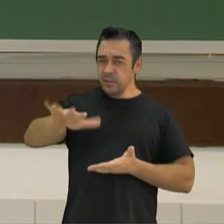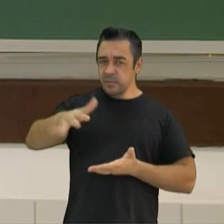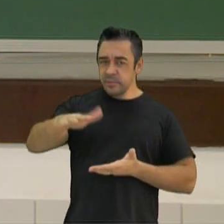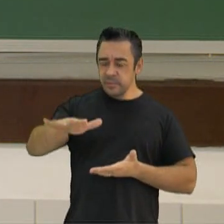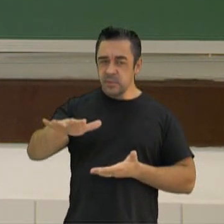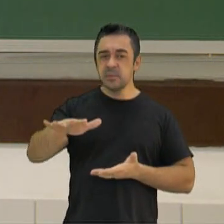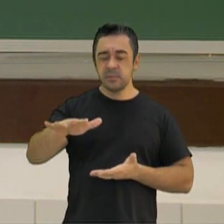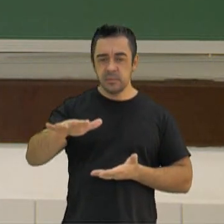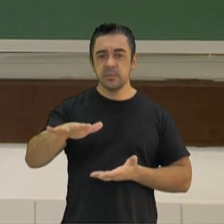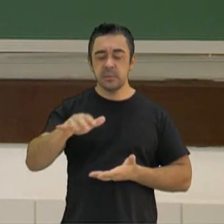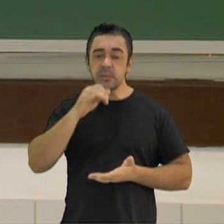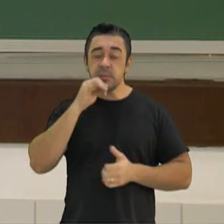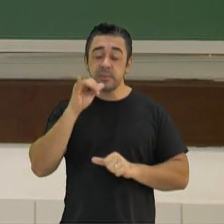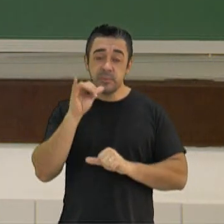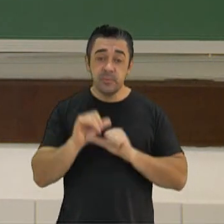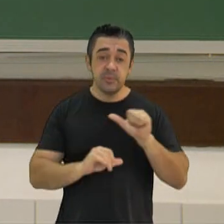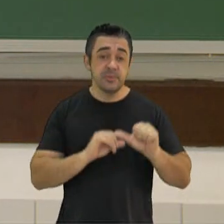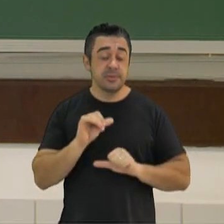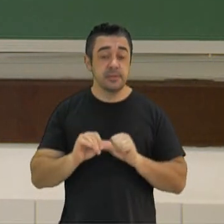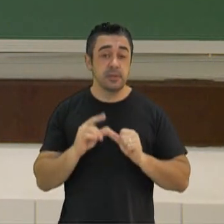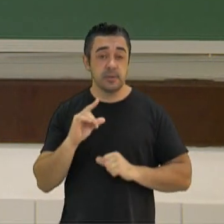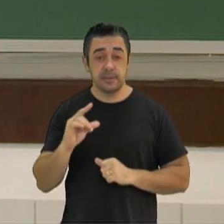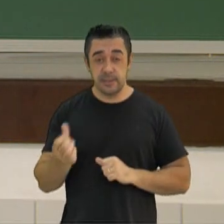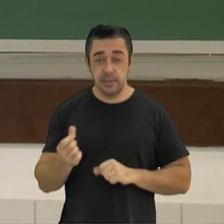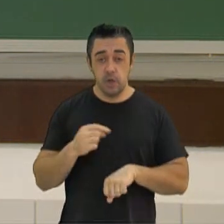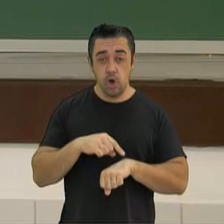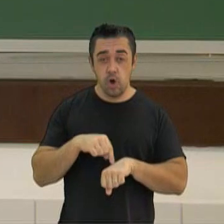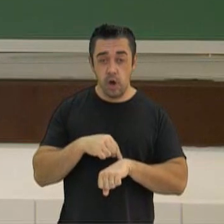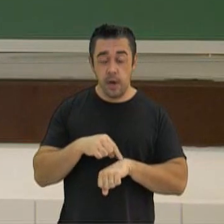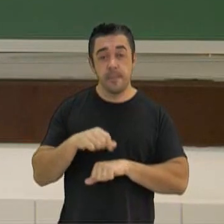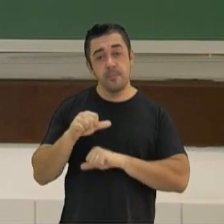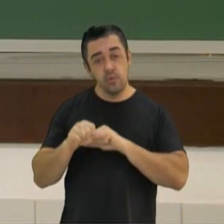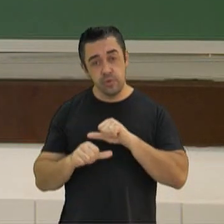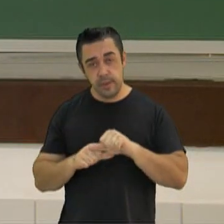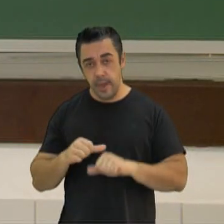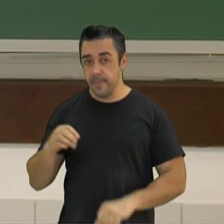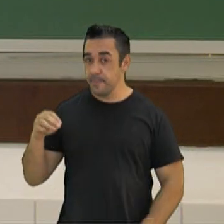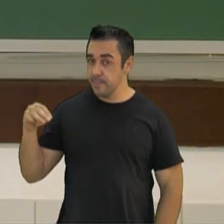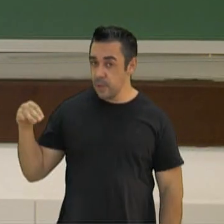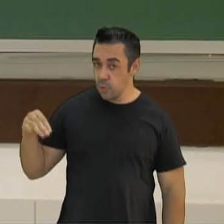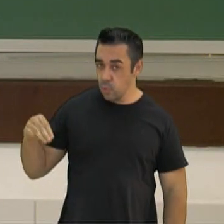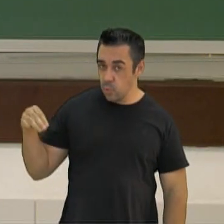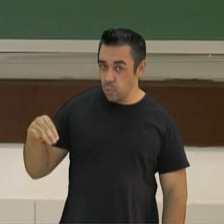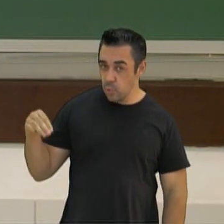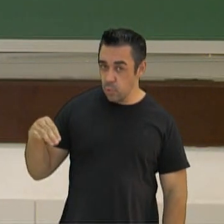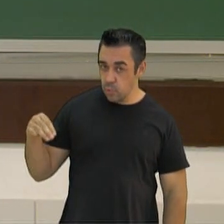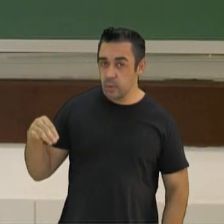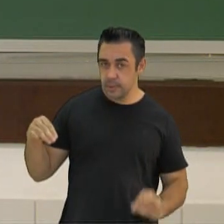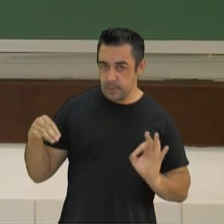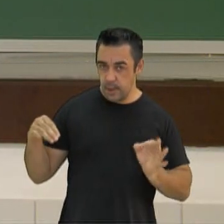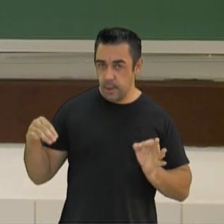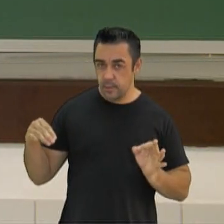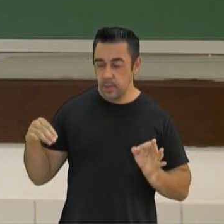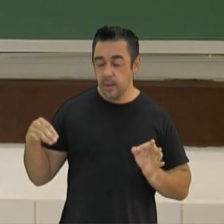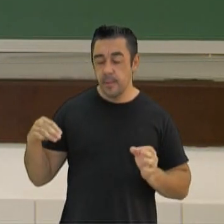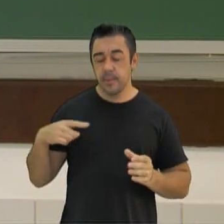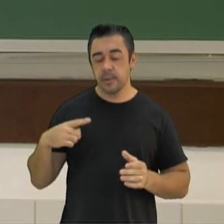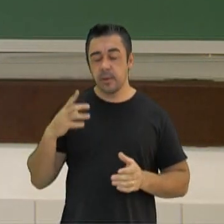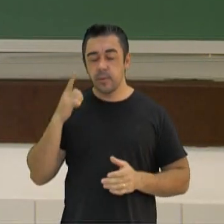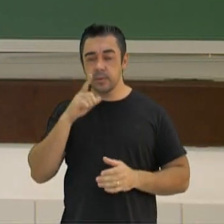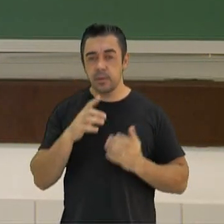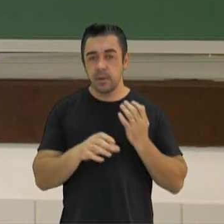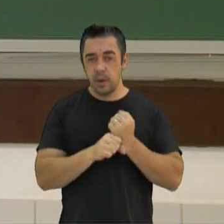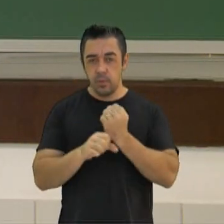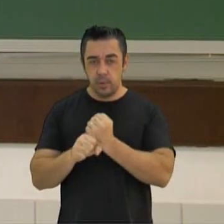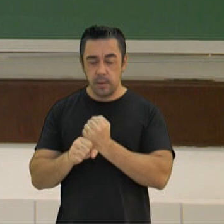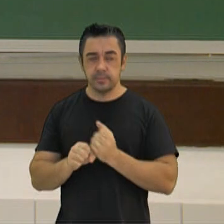estimativa, tá? Então, eu transformei ali o 16 horas em minutos, porque nós estamos trabalhando com minutos, né? Para ter os números aqui da nossa